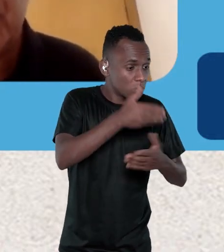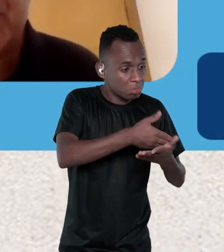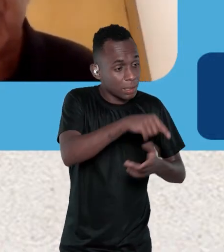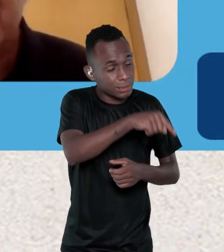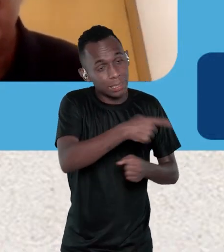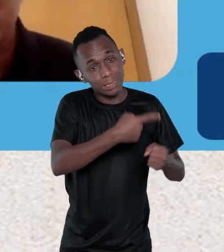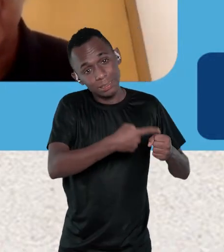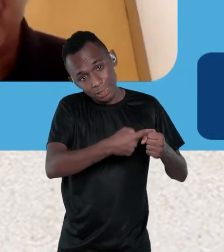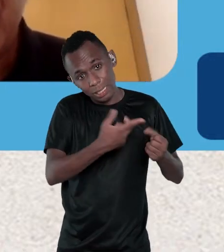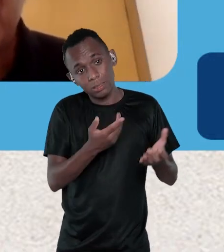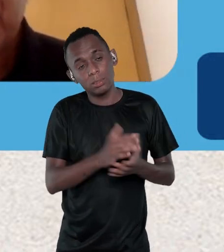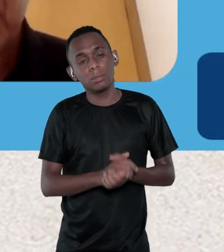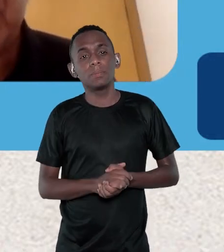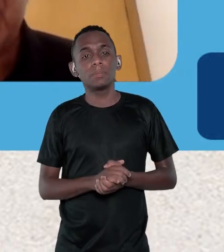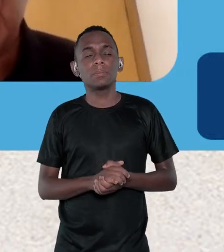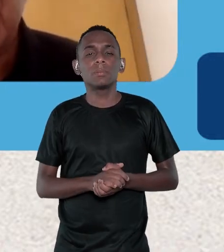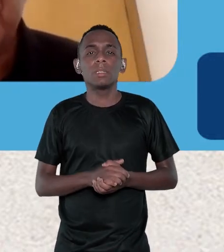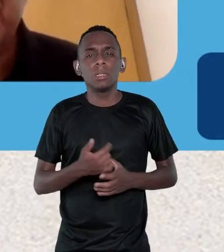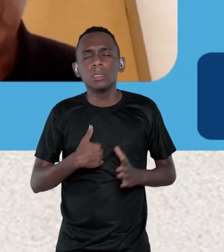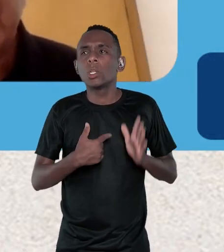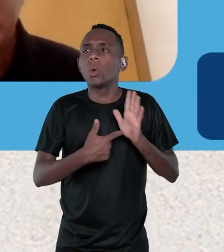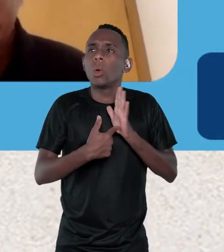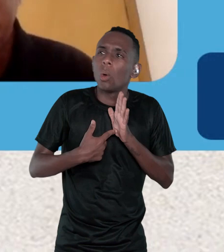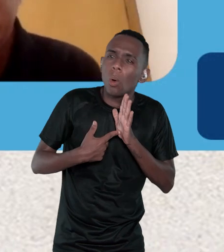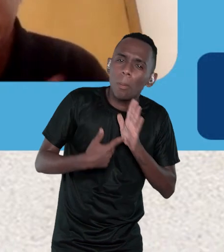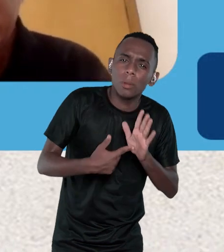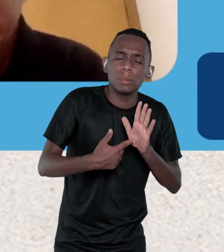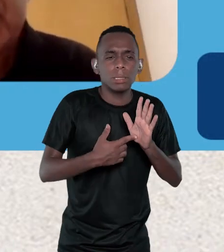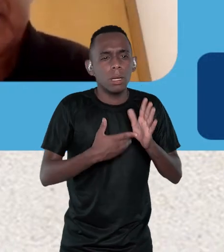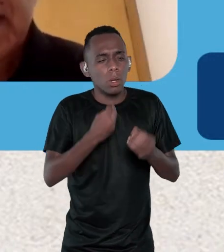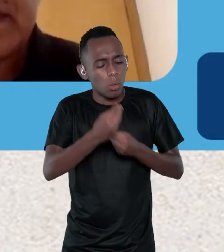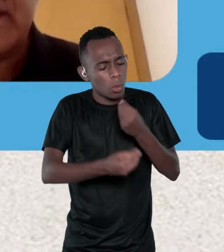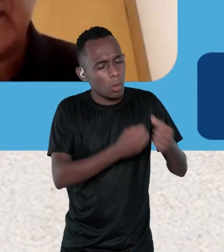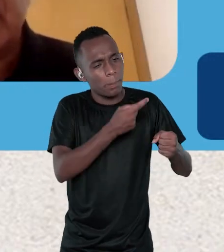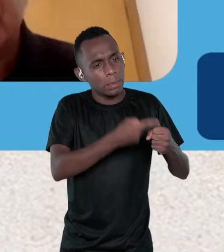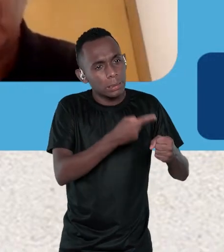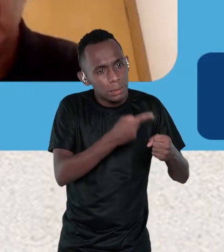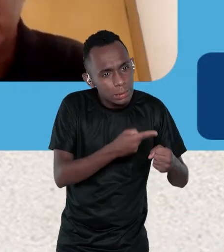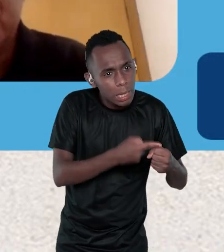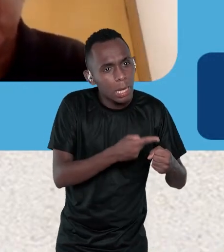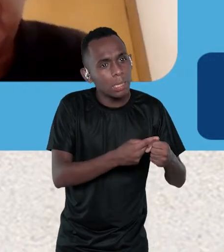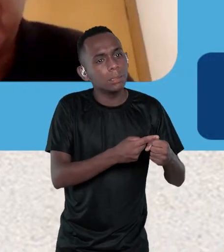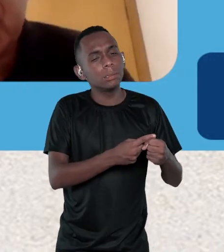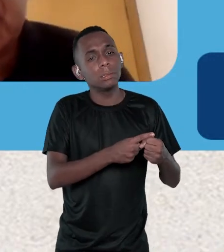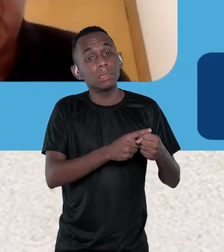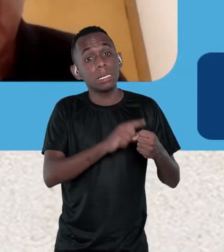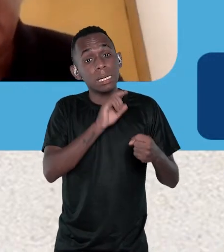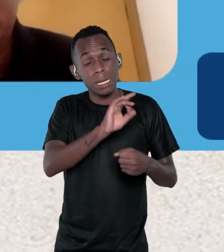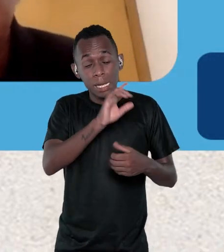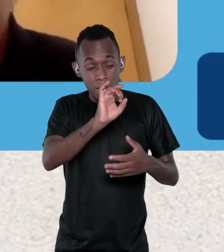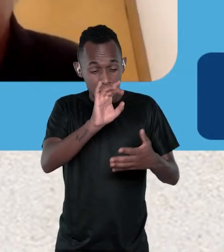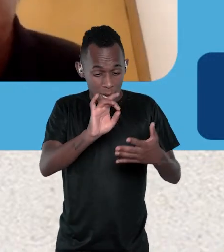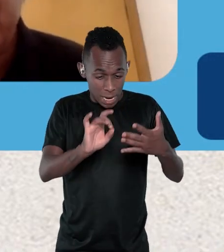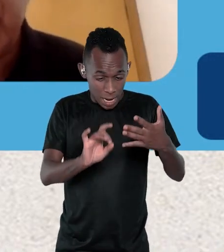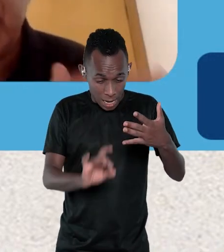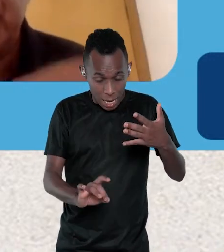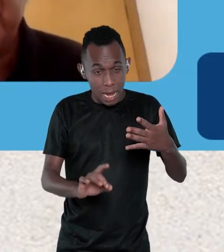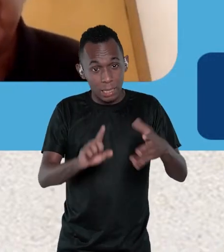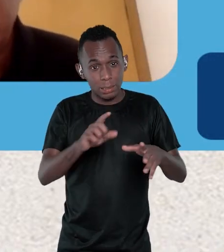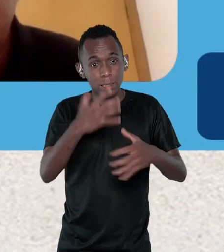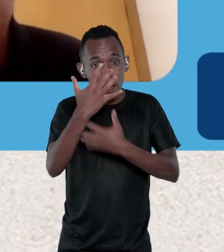Azul. E nós começamos aqui por Pedra Azul, né? E eu em cena, mostrando a minha cidade,